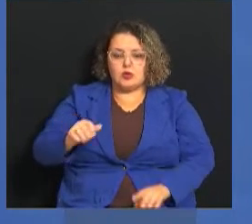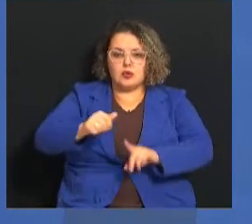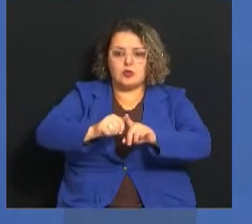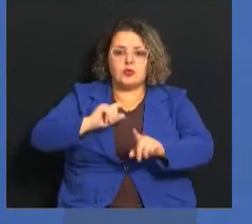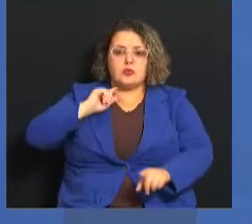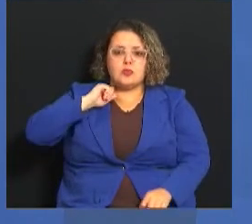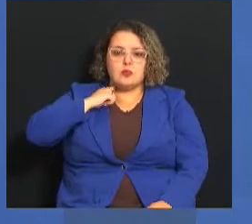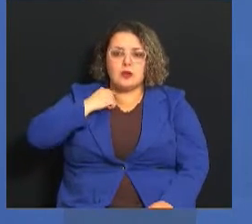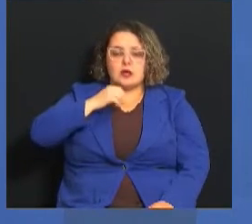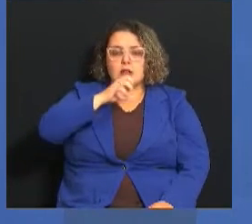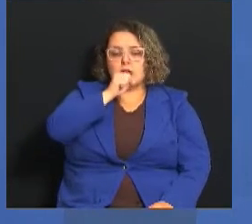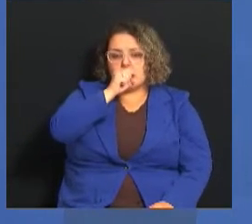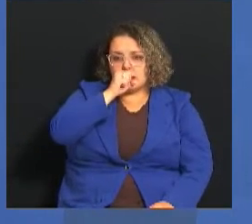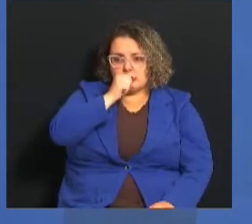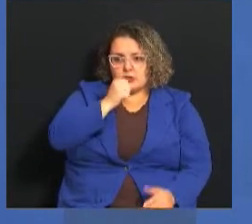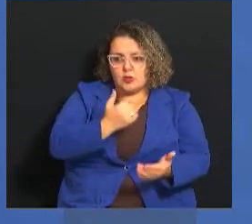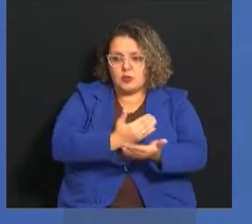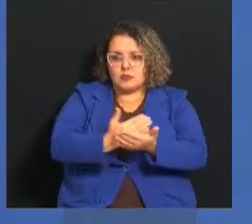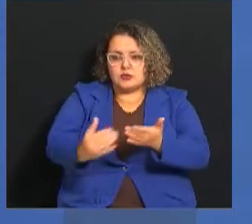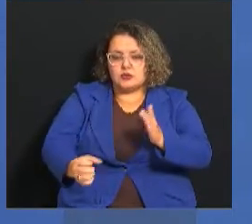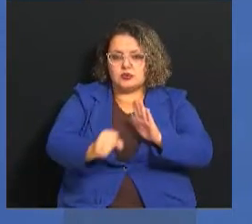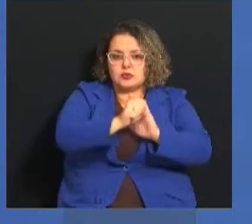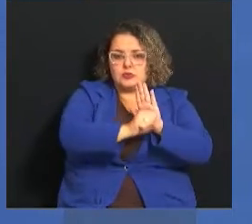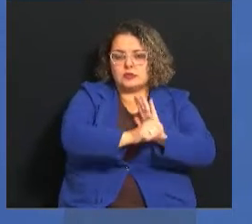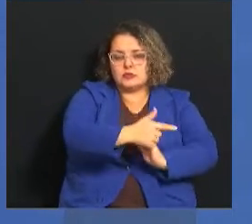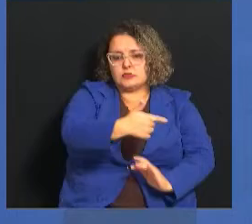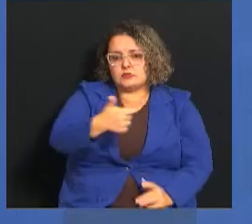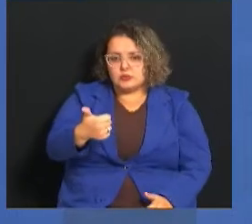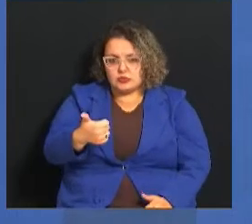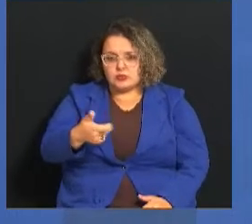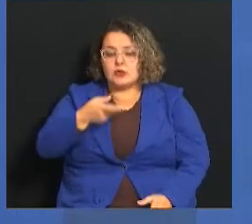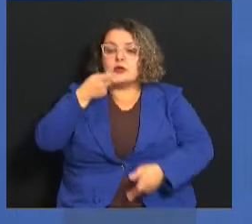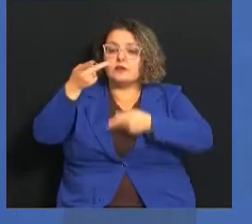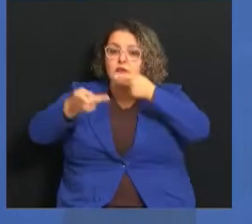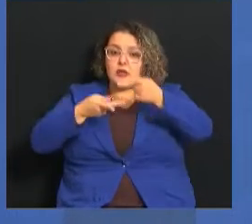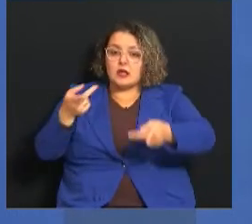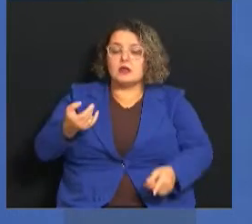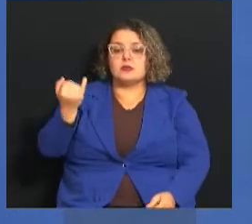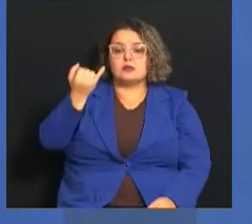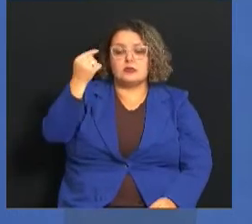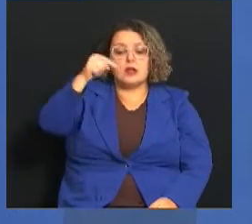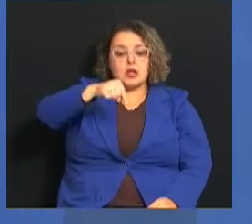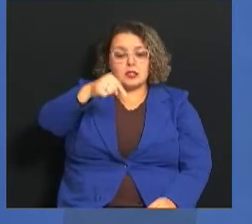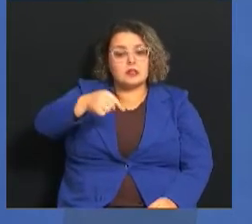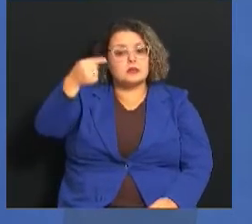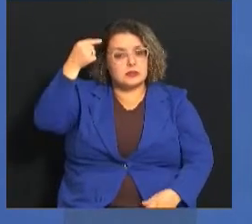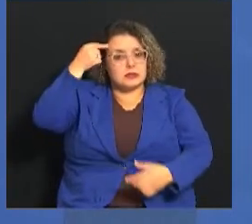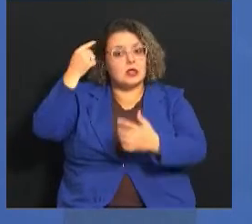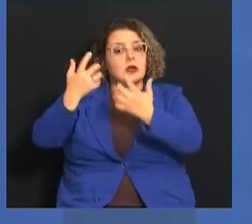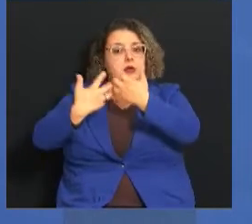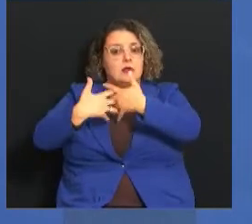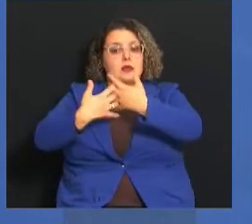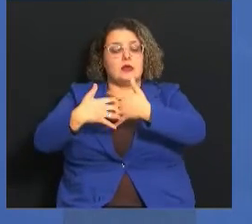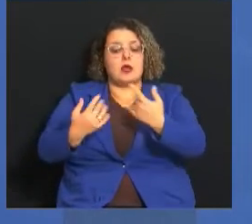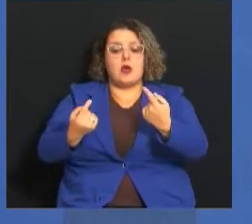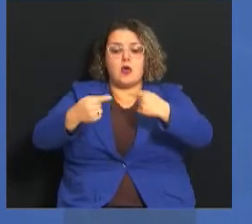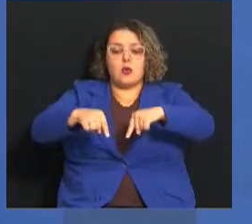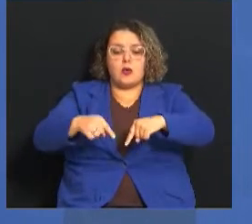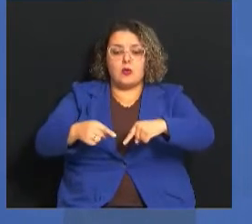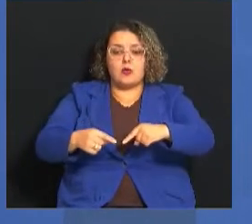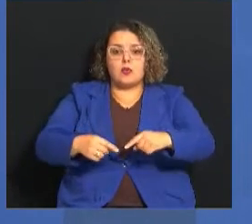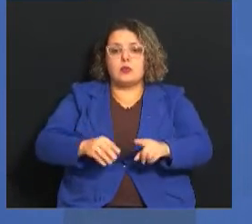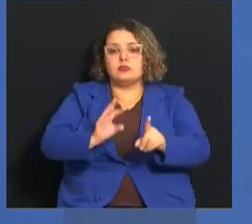no início do século XXI e os parlamentares falaram da importância dessa reflexão e do combate ao abuso